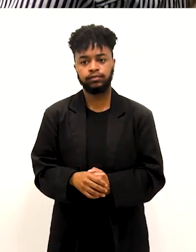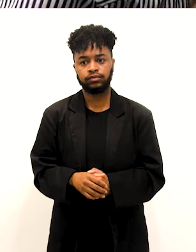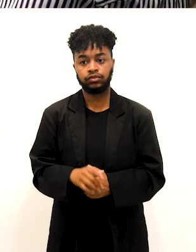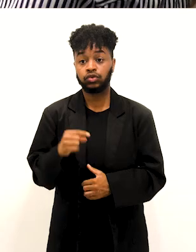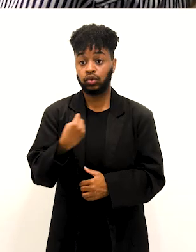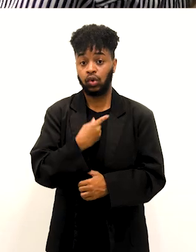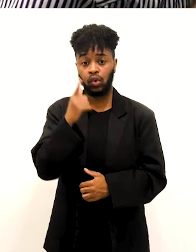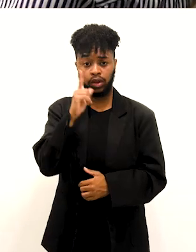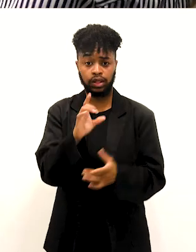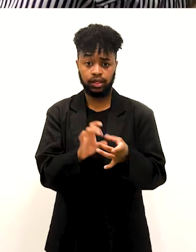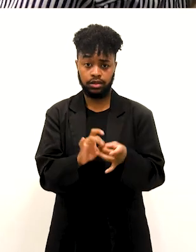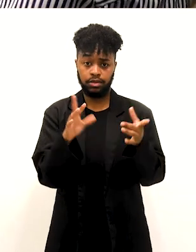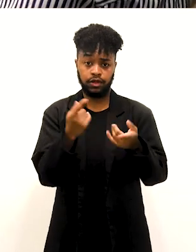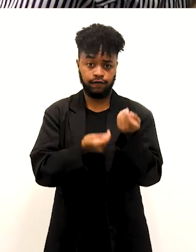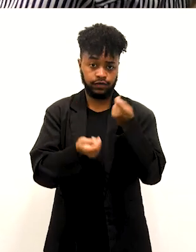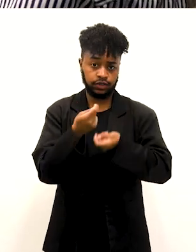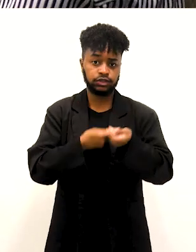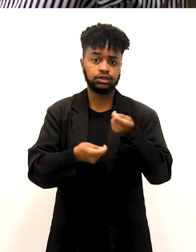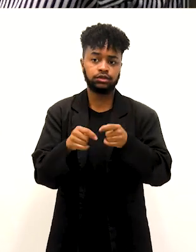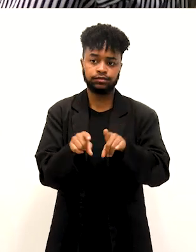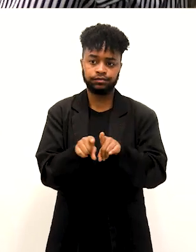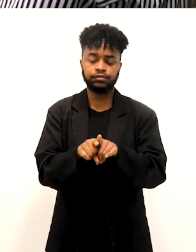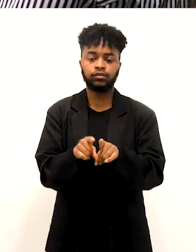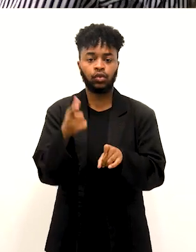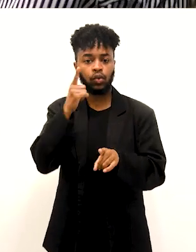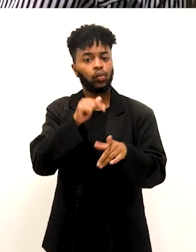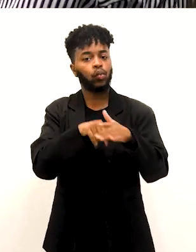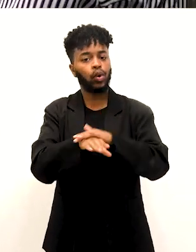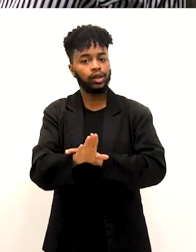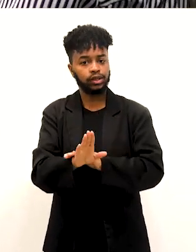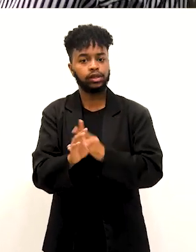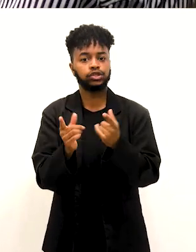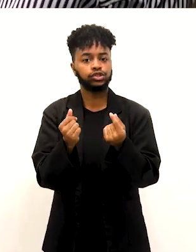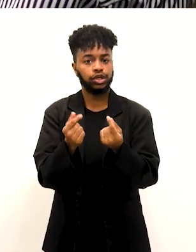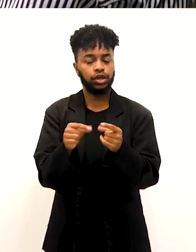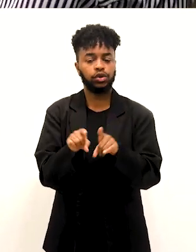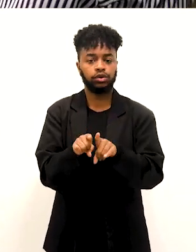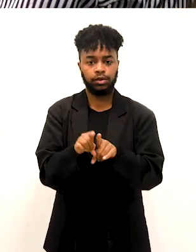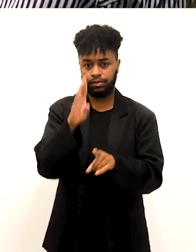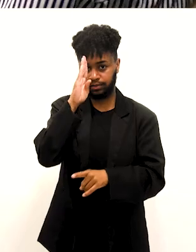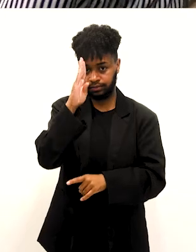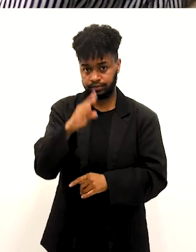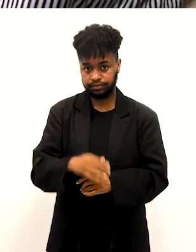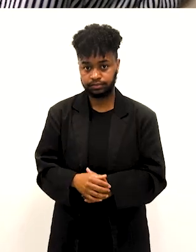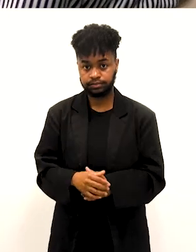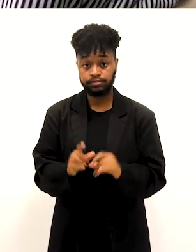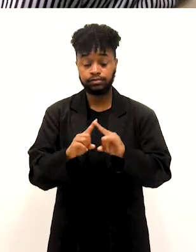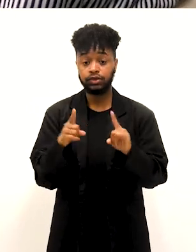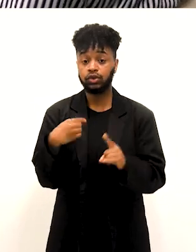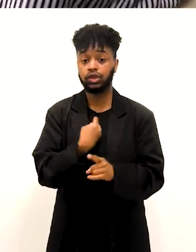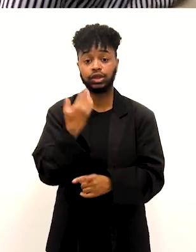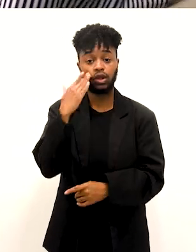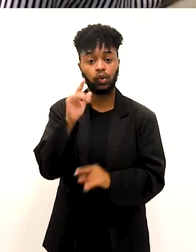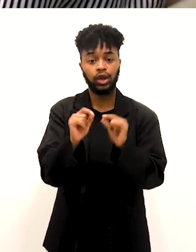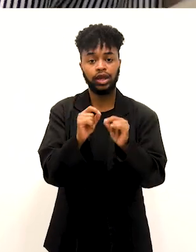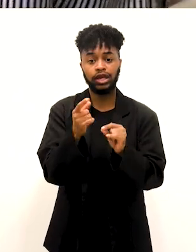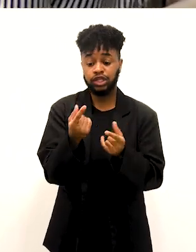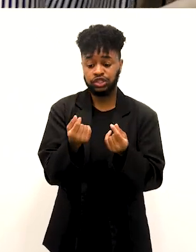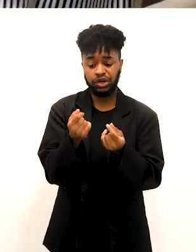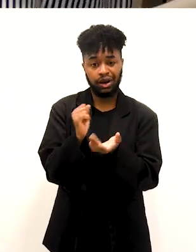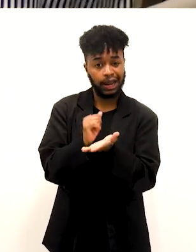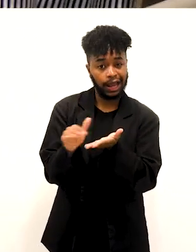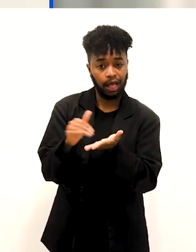gente conseguiu conquistar uma certa liberdade financeira, né? Conseguiu guardar, principalmente, recursos. E entender que esse recurso não é para